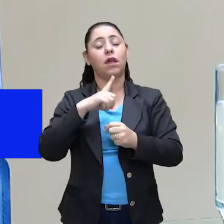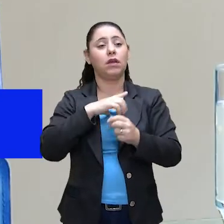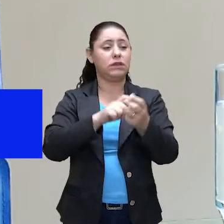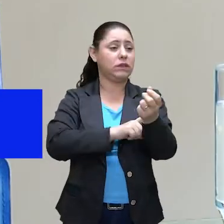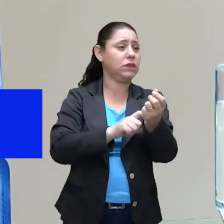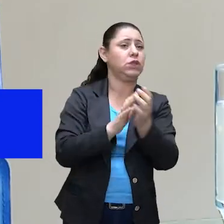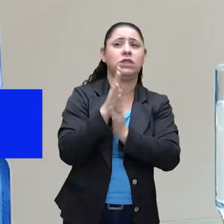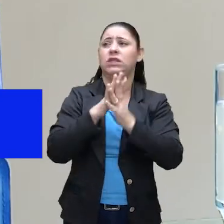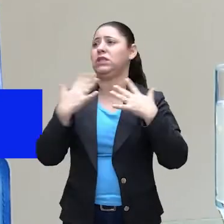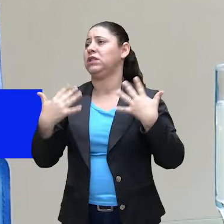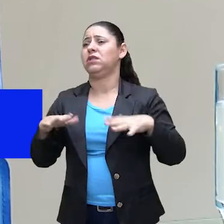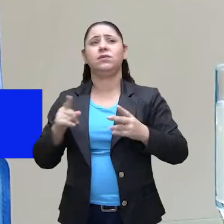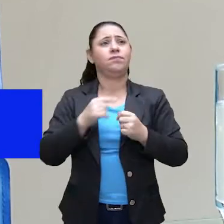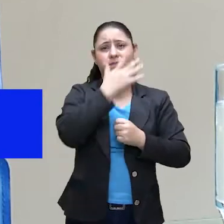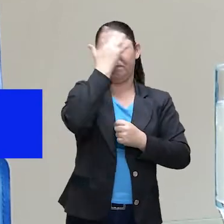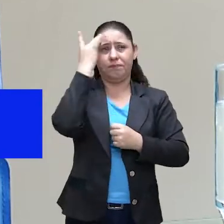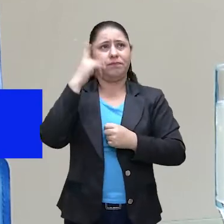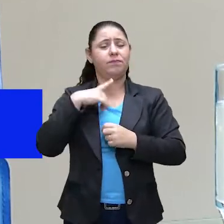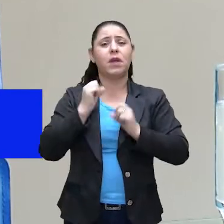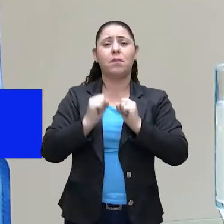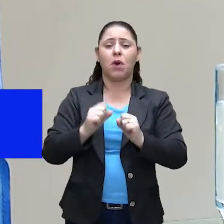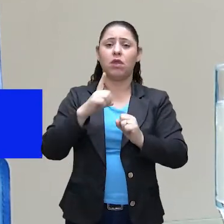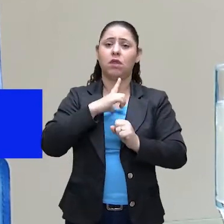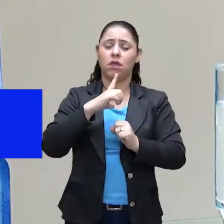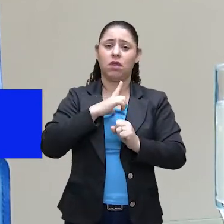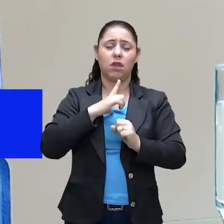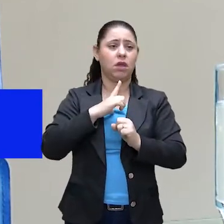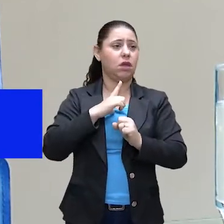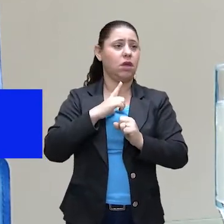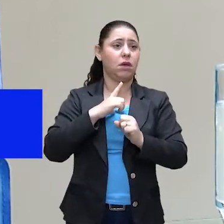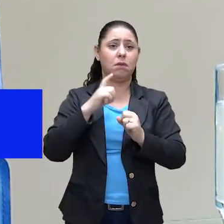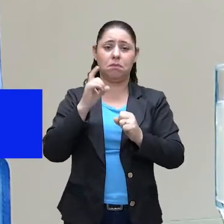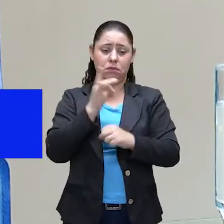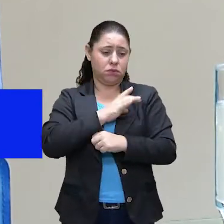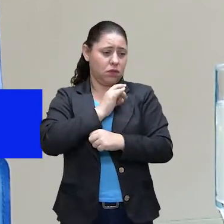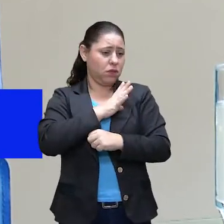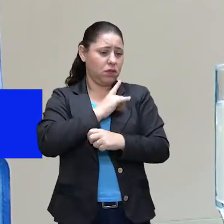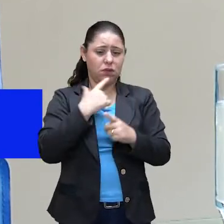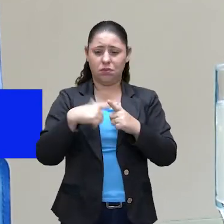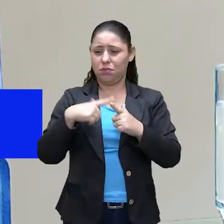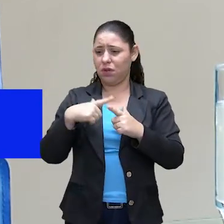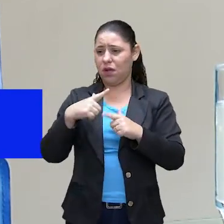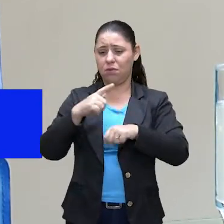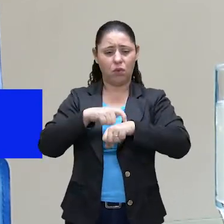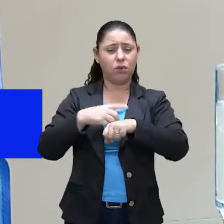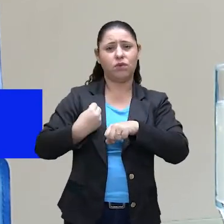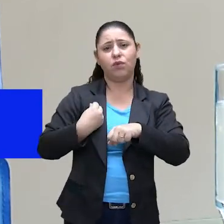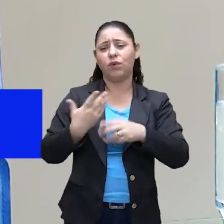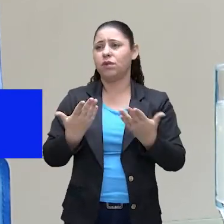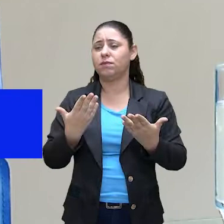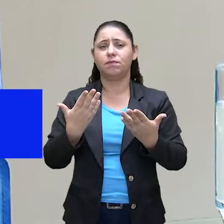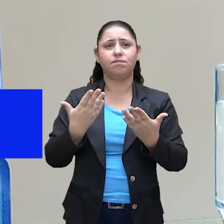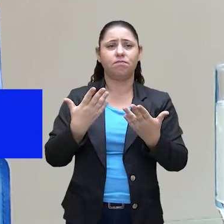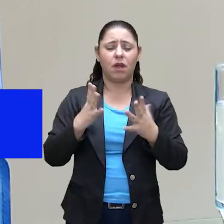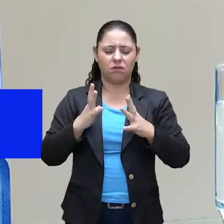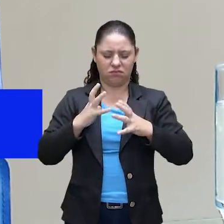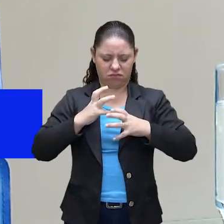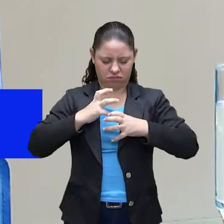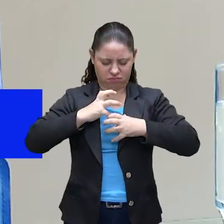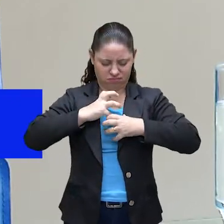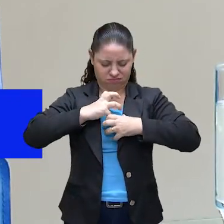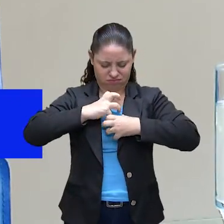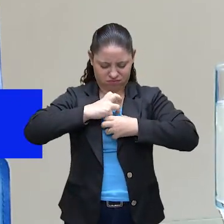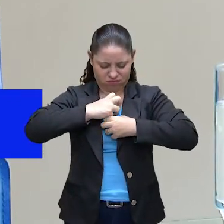os transtornos agudos de ansiedade, o indivíduo pode desenvolver um quadro de pânico, medo pela situação em que ele se encontra,